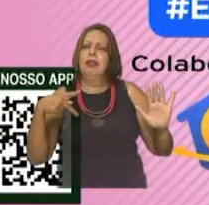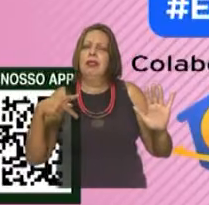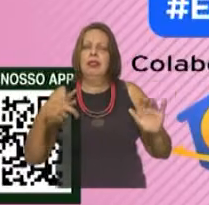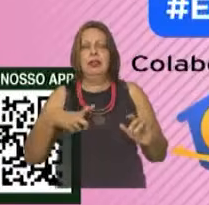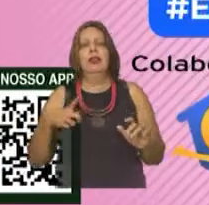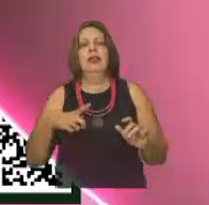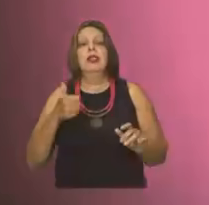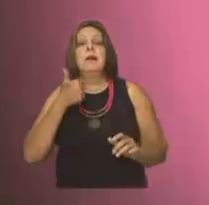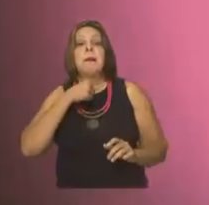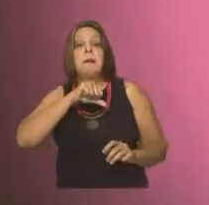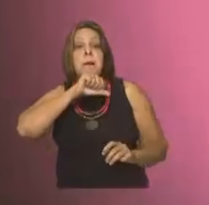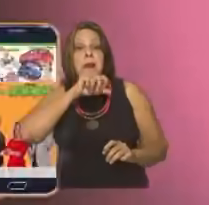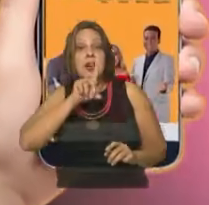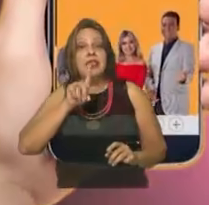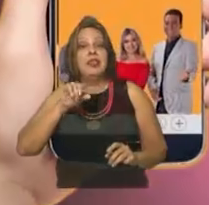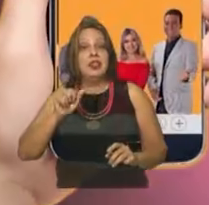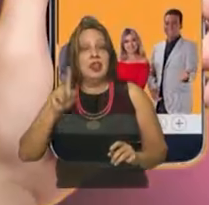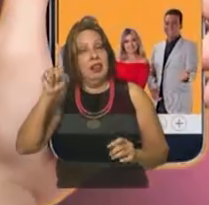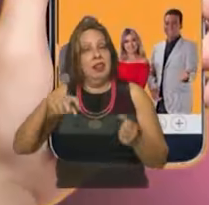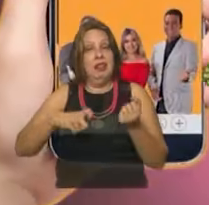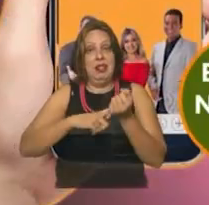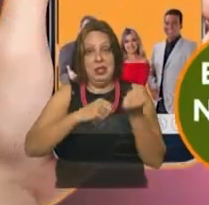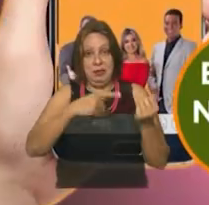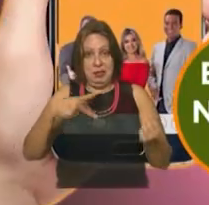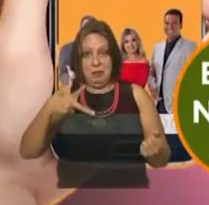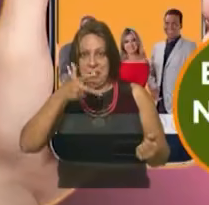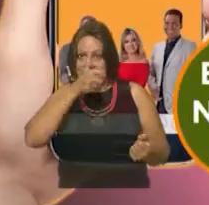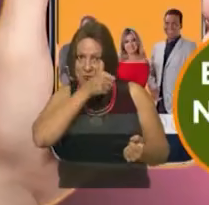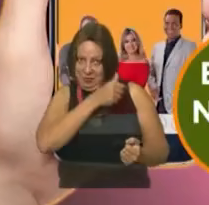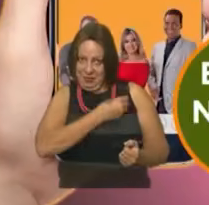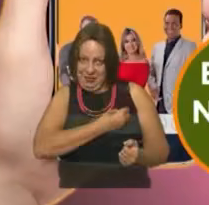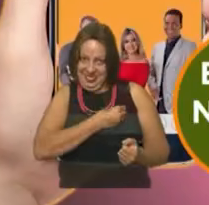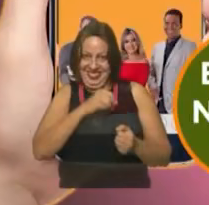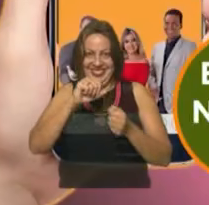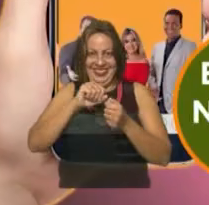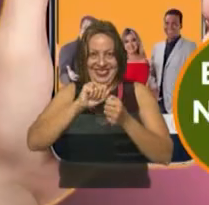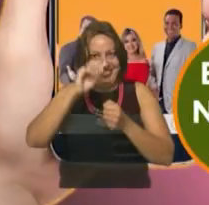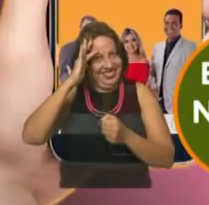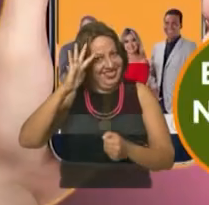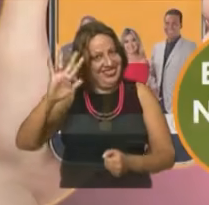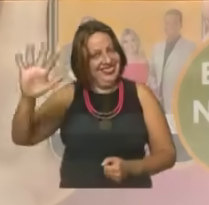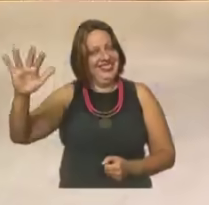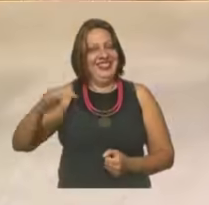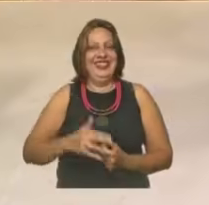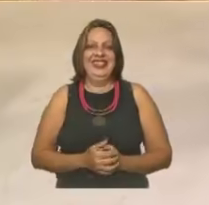das Mães é com o Caju Cap, salvando vidas e realizando sonhos.